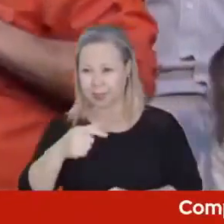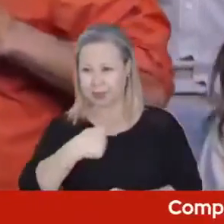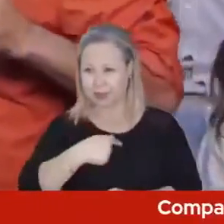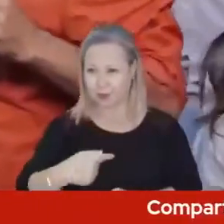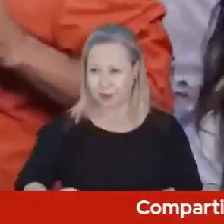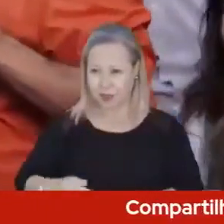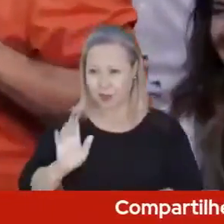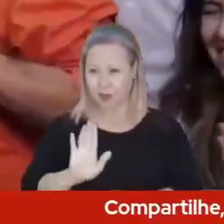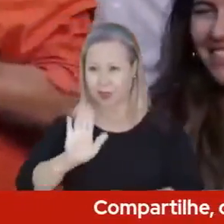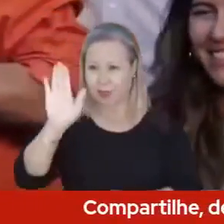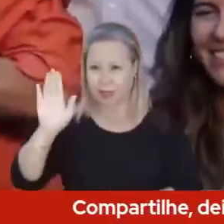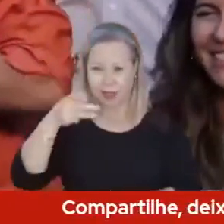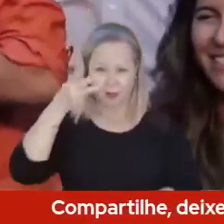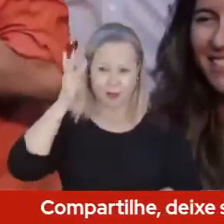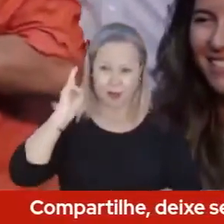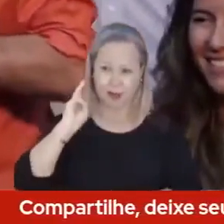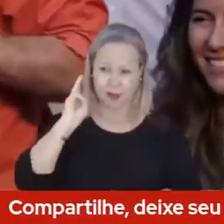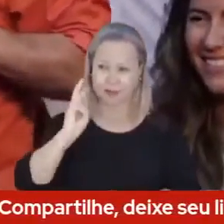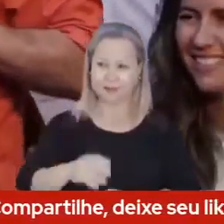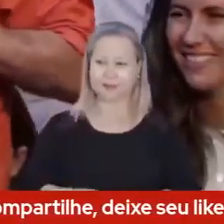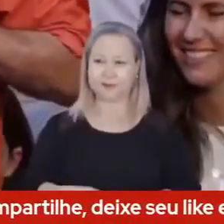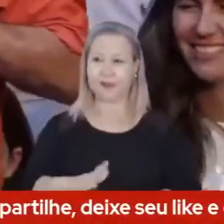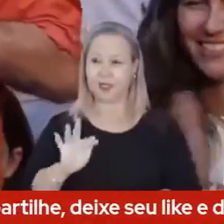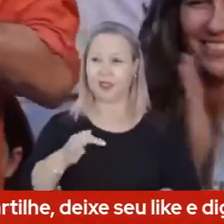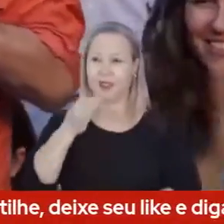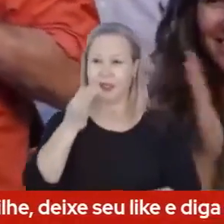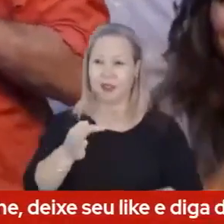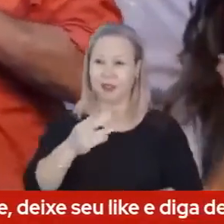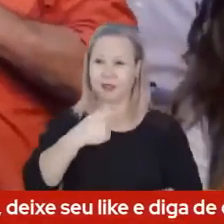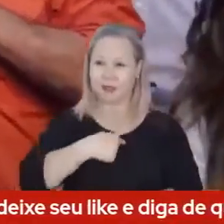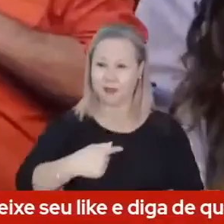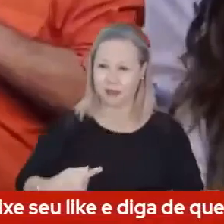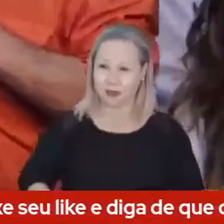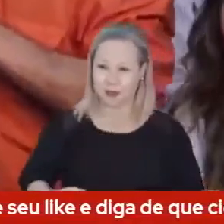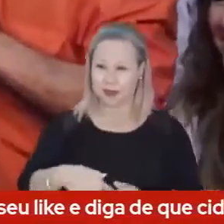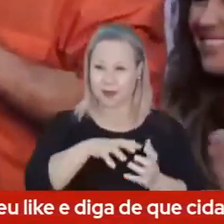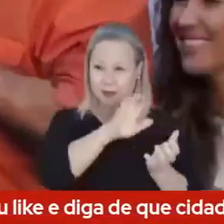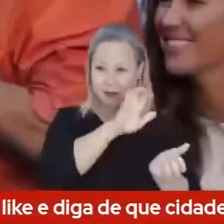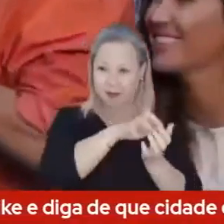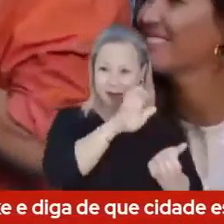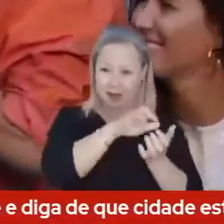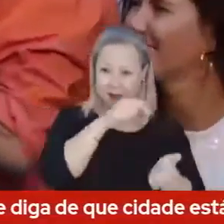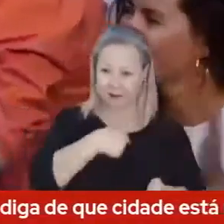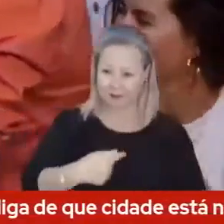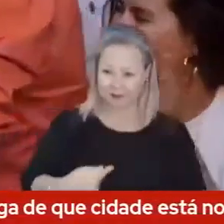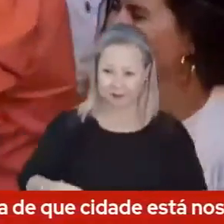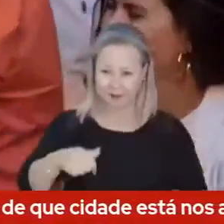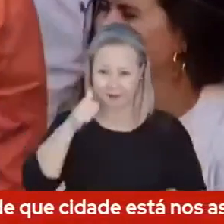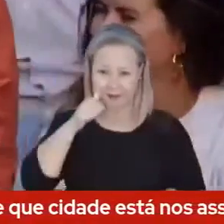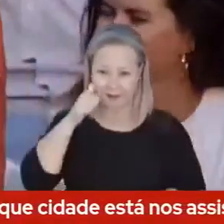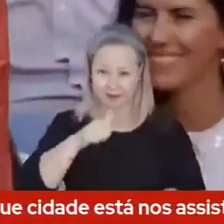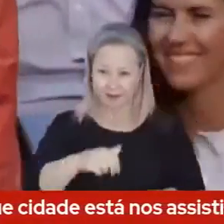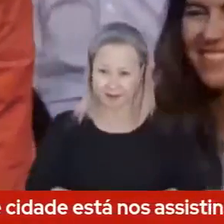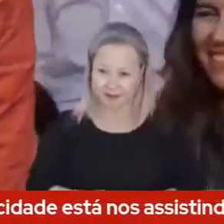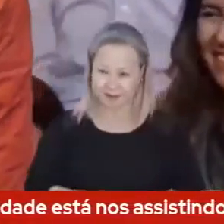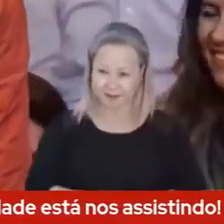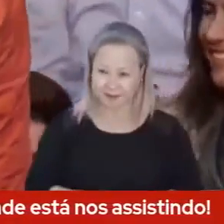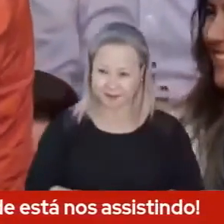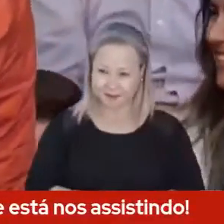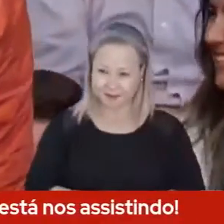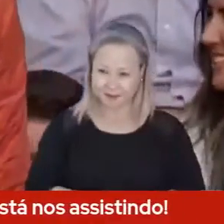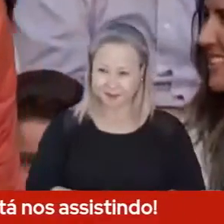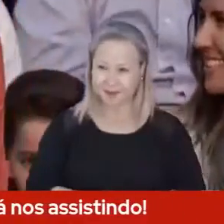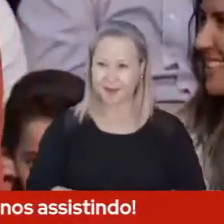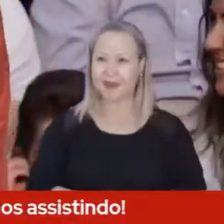nossa futura governadora do Pernambuco, Marília Reis, o Merizio e